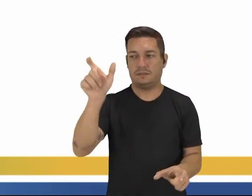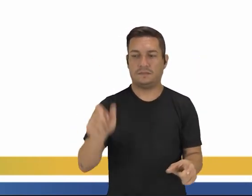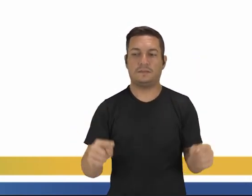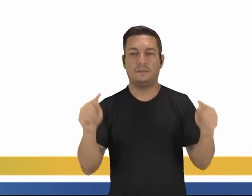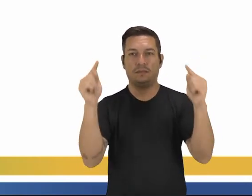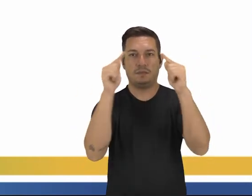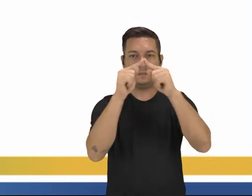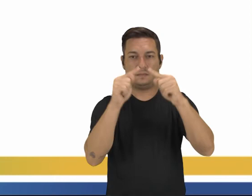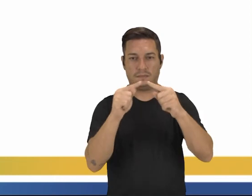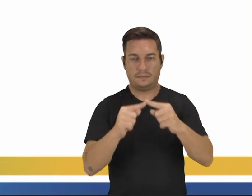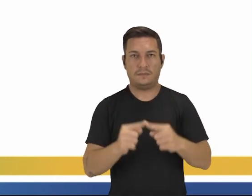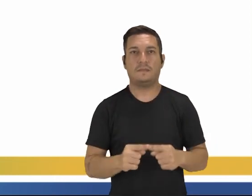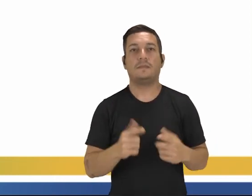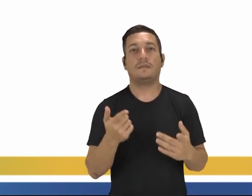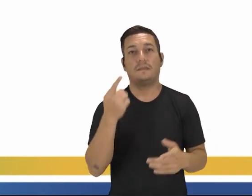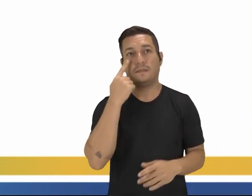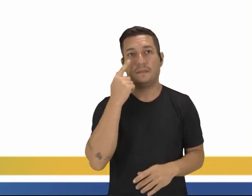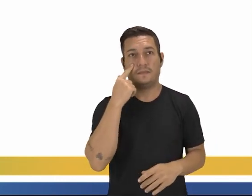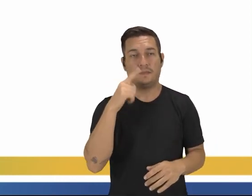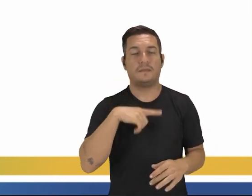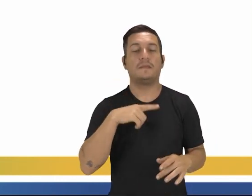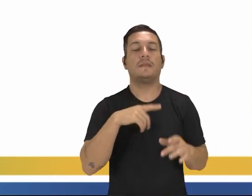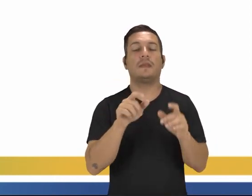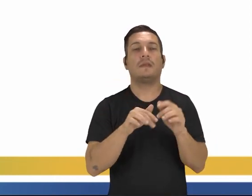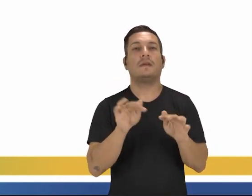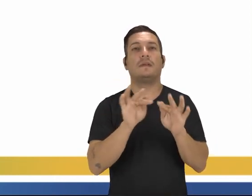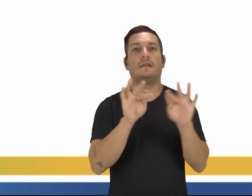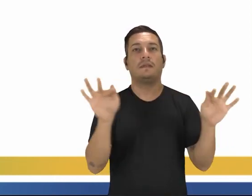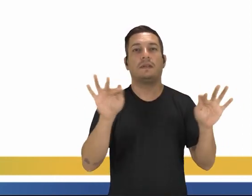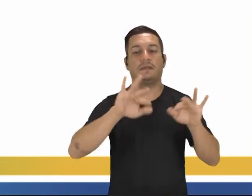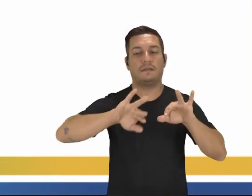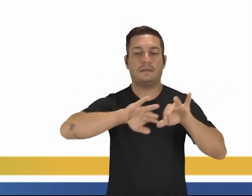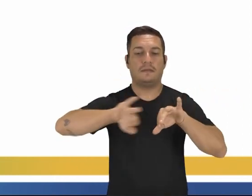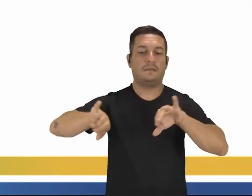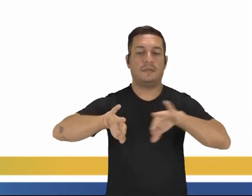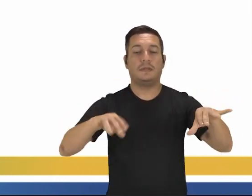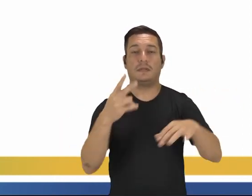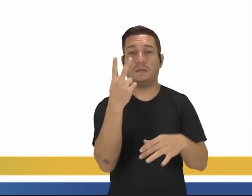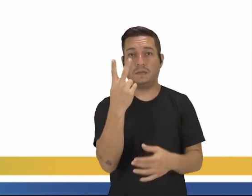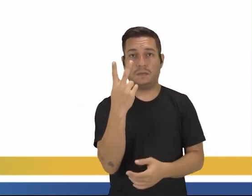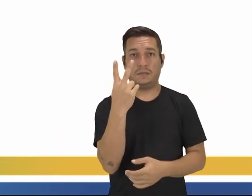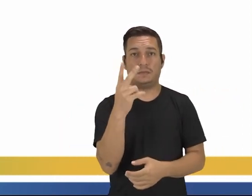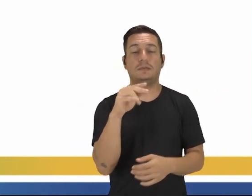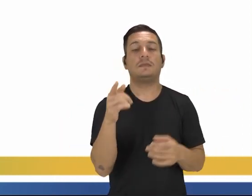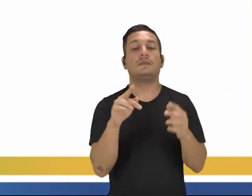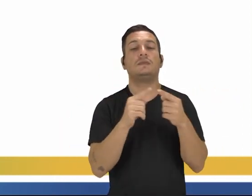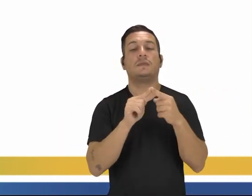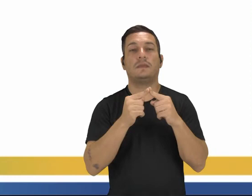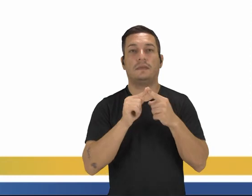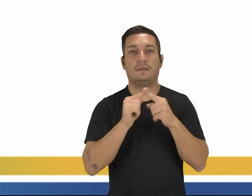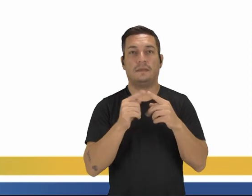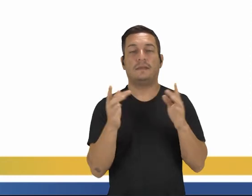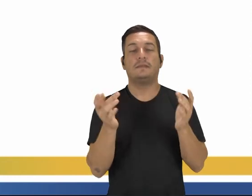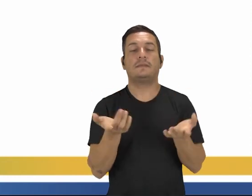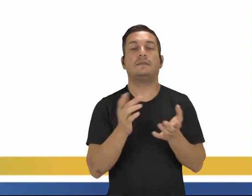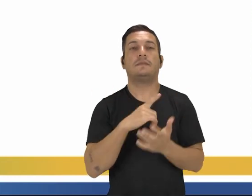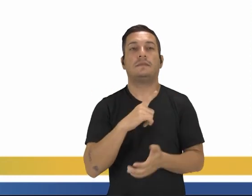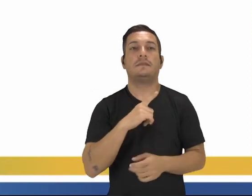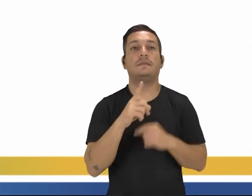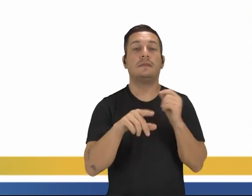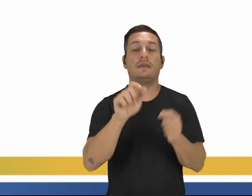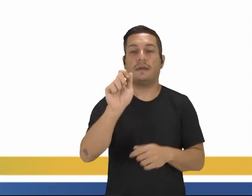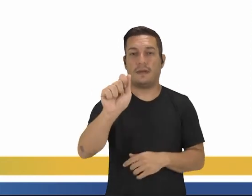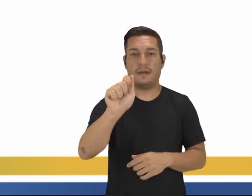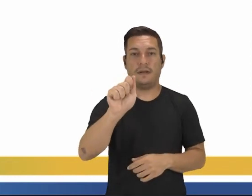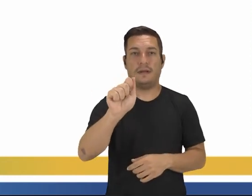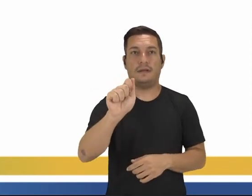refrão correto. Então, eu tenho o refrão que está separado aí em duas partes, a gente vai conectá-los. Nós temos aí